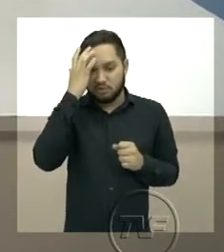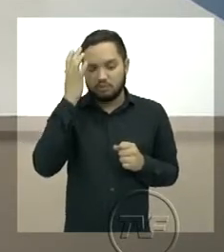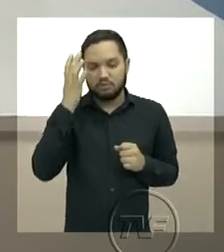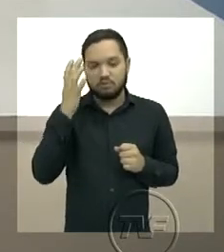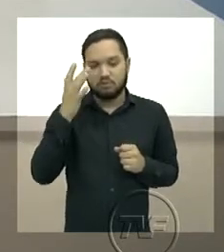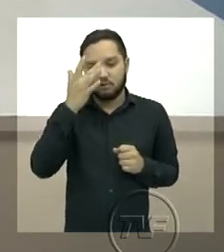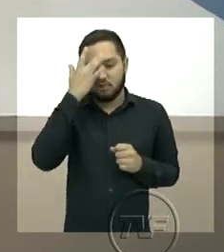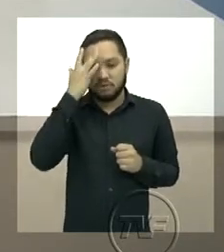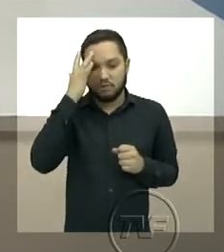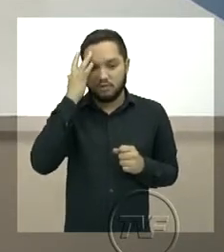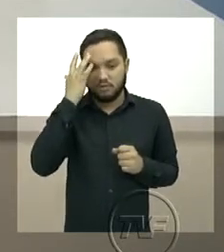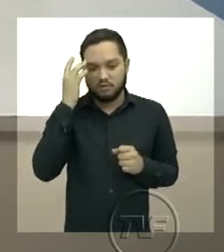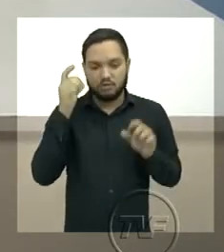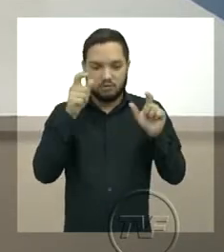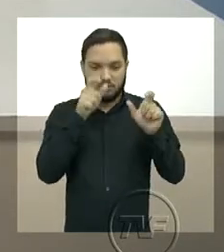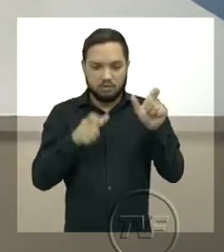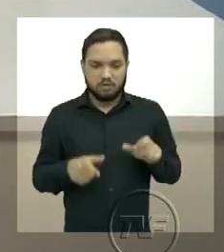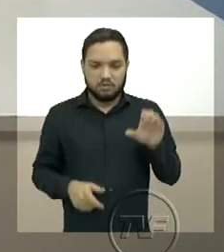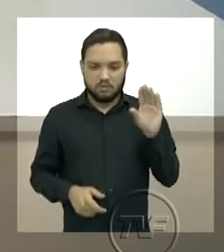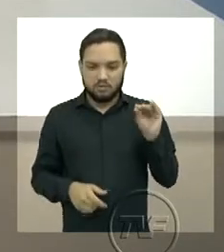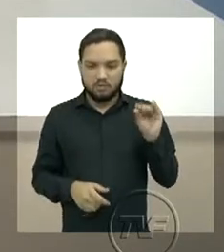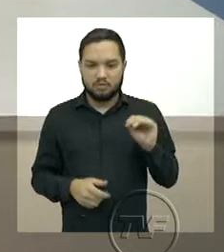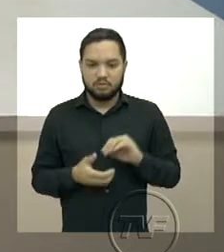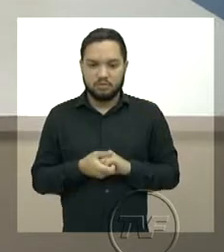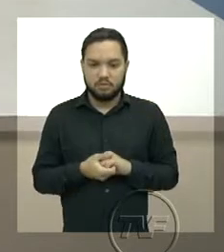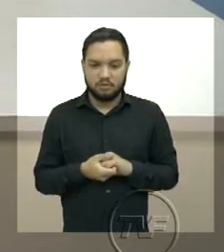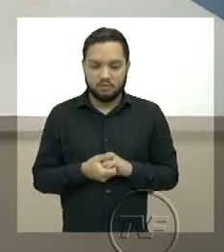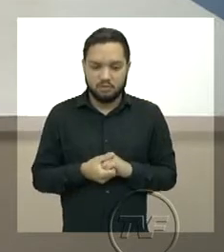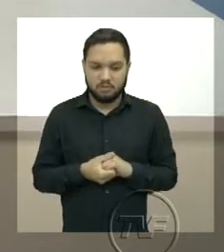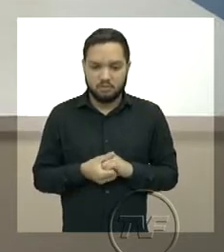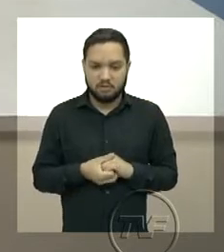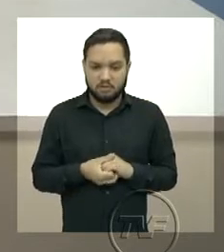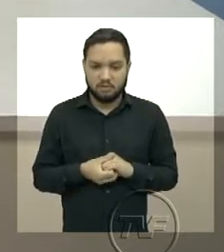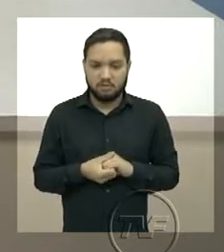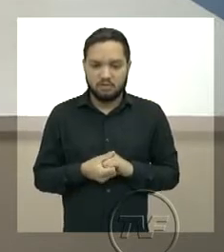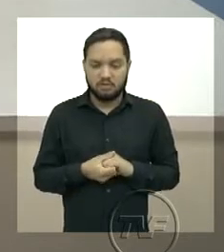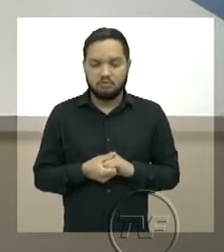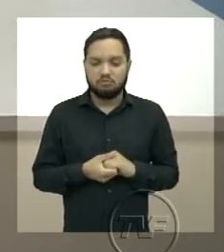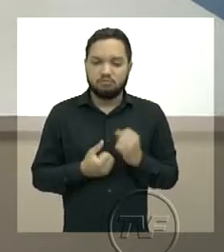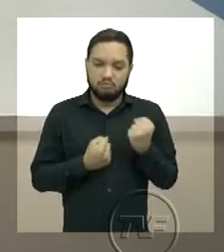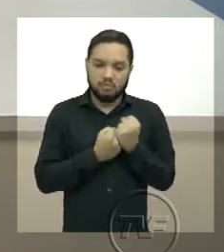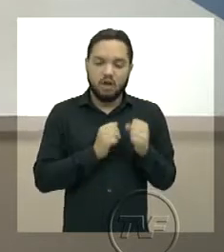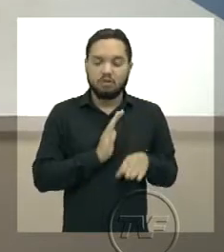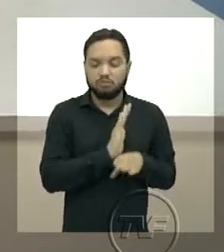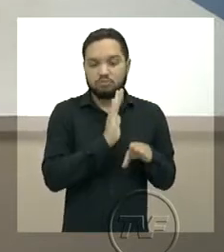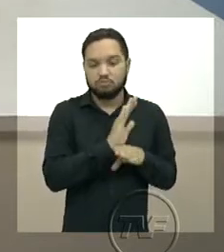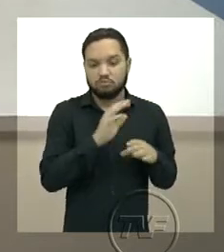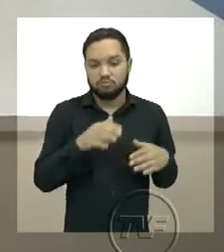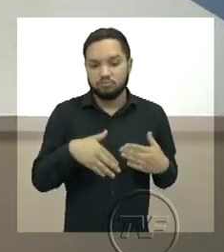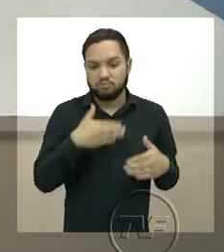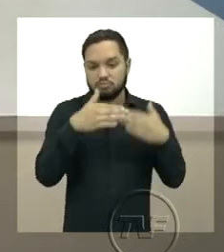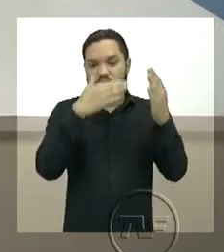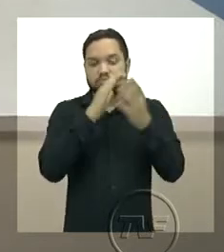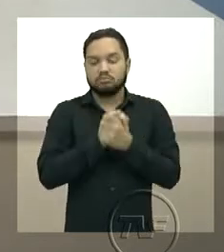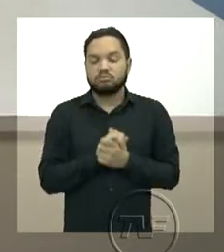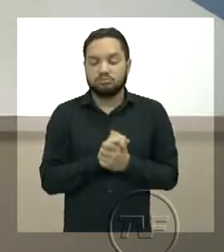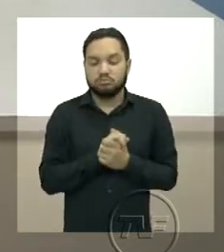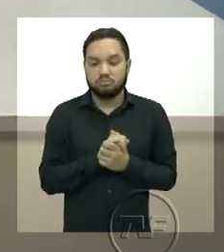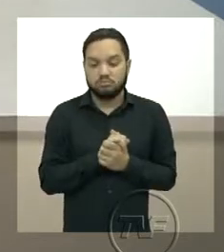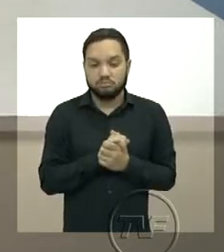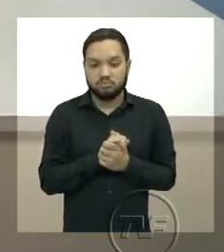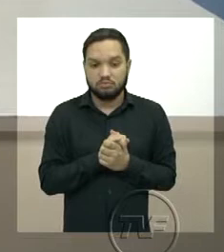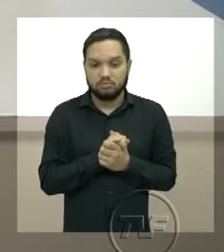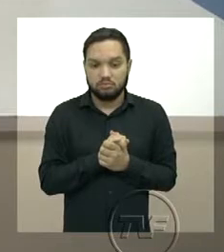pública do potencial eleitorado em favor de Ciro, né? Deixa mais livre, porque possa exercitar